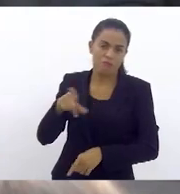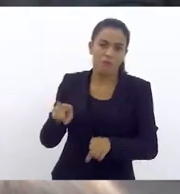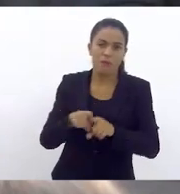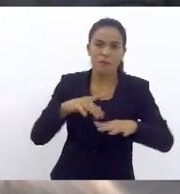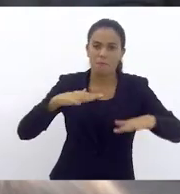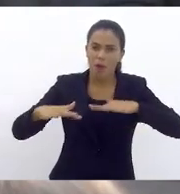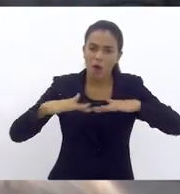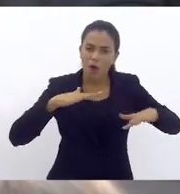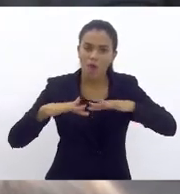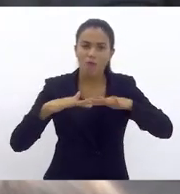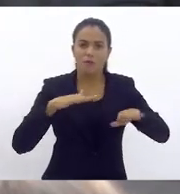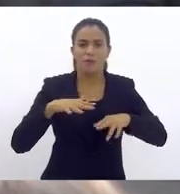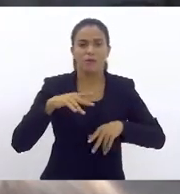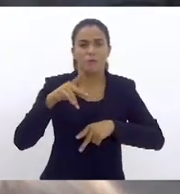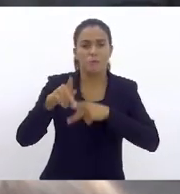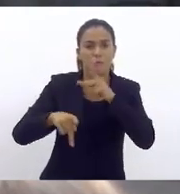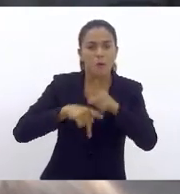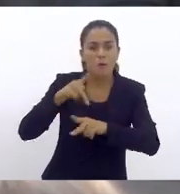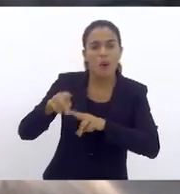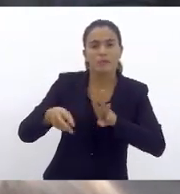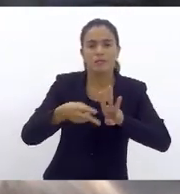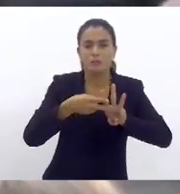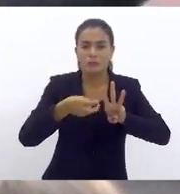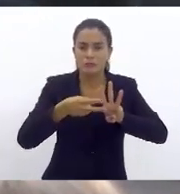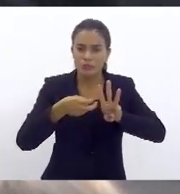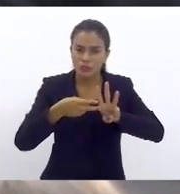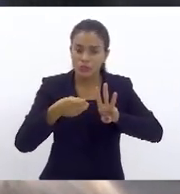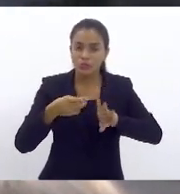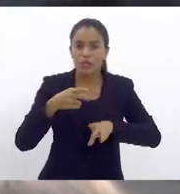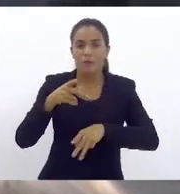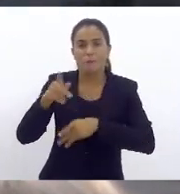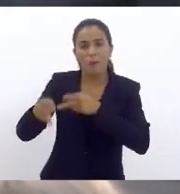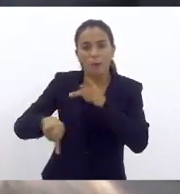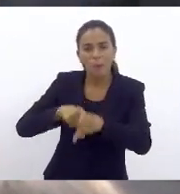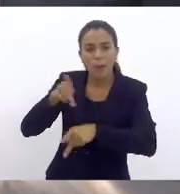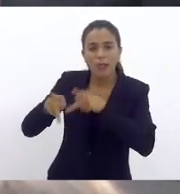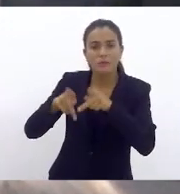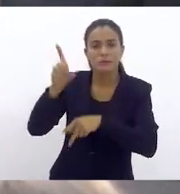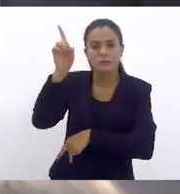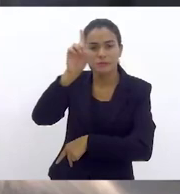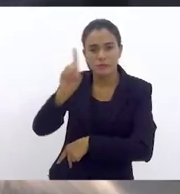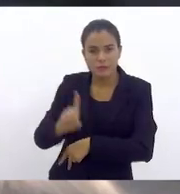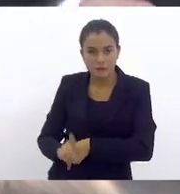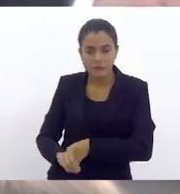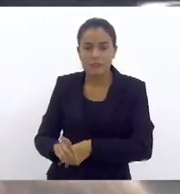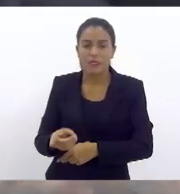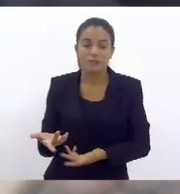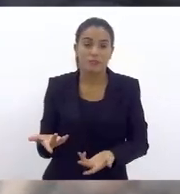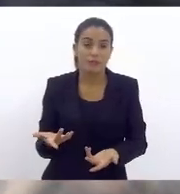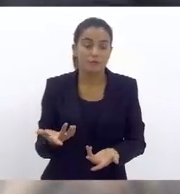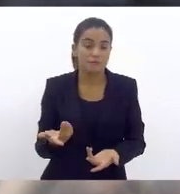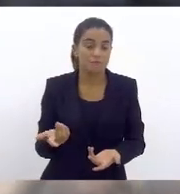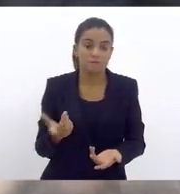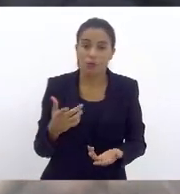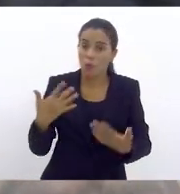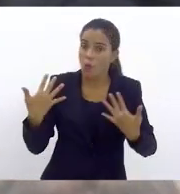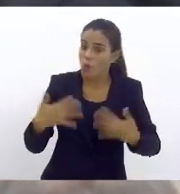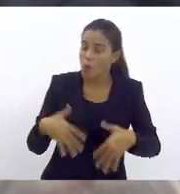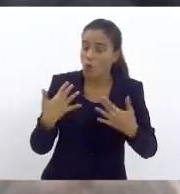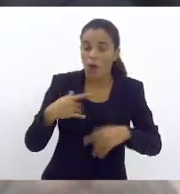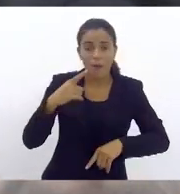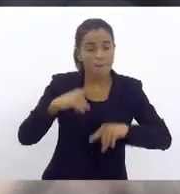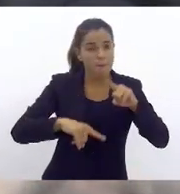população indígena população com necessidades especiais muito